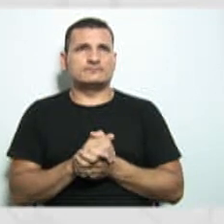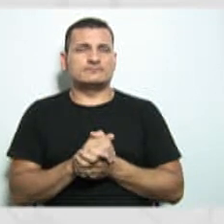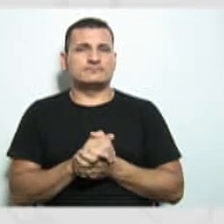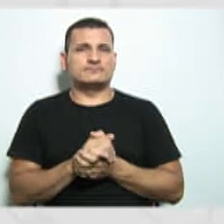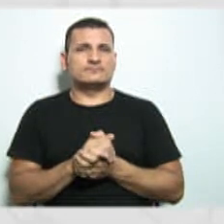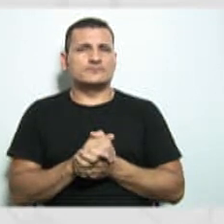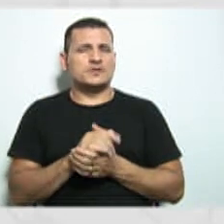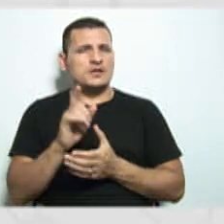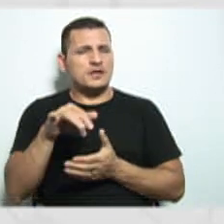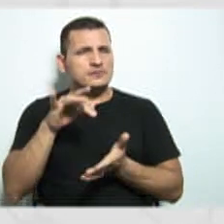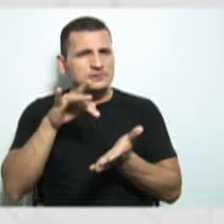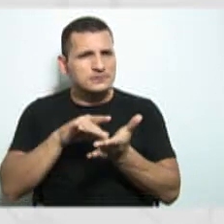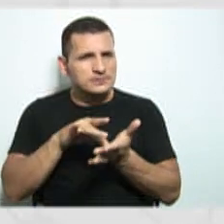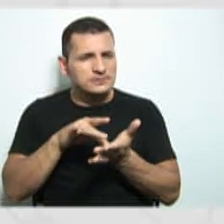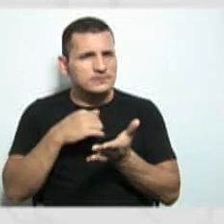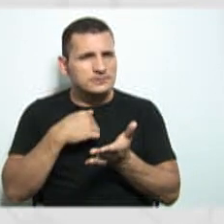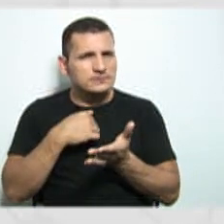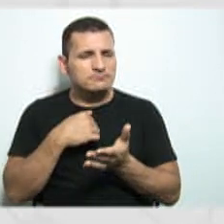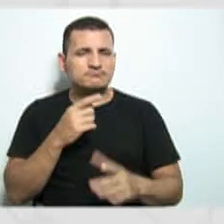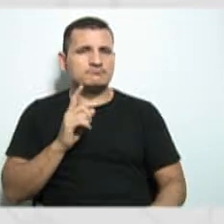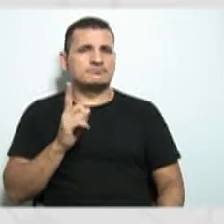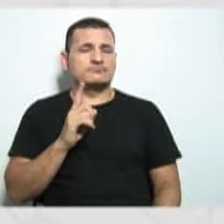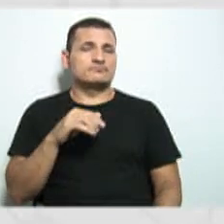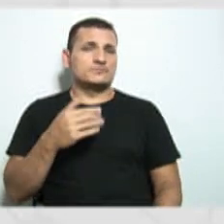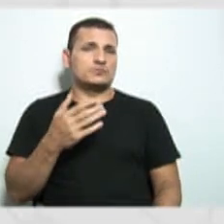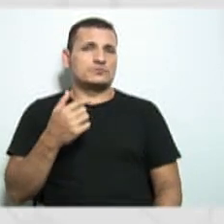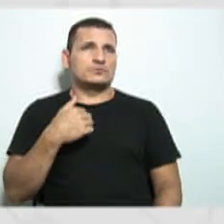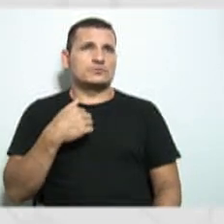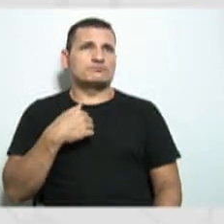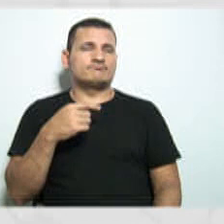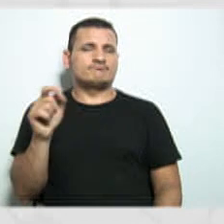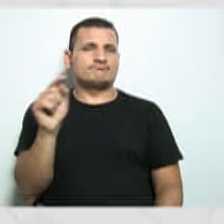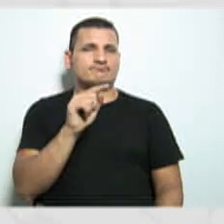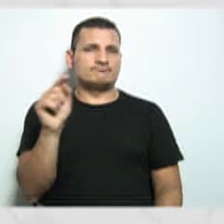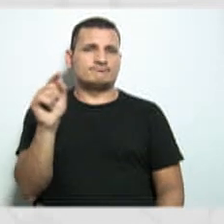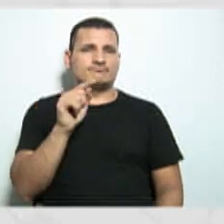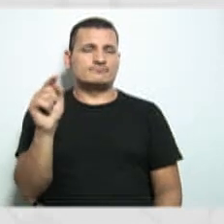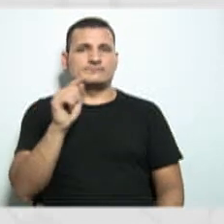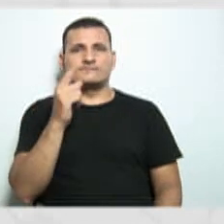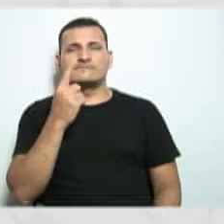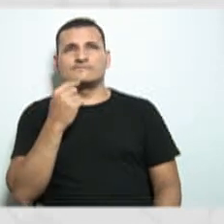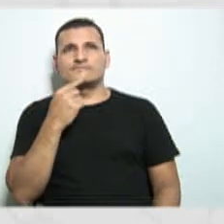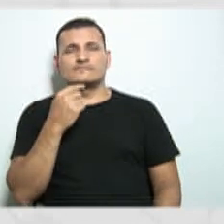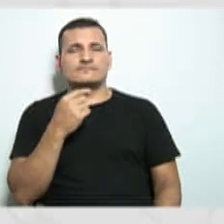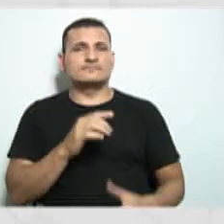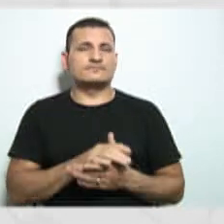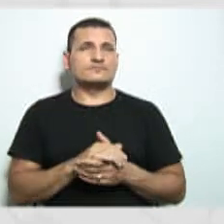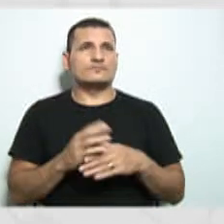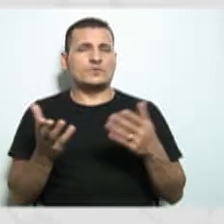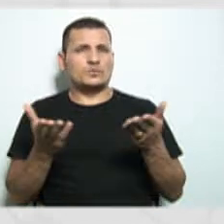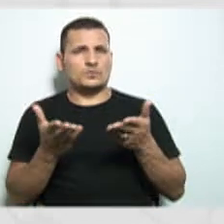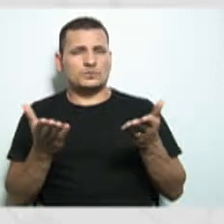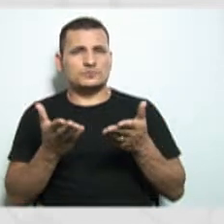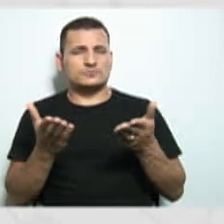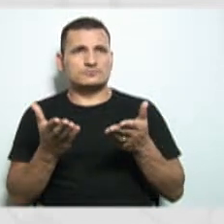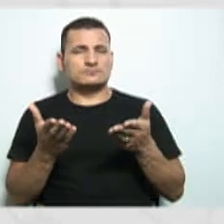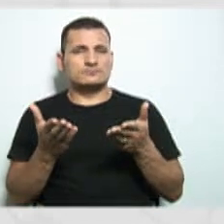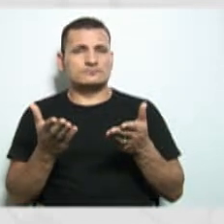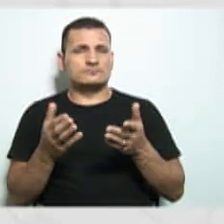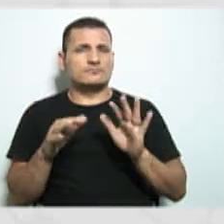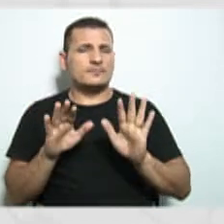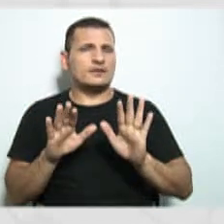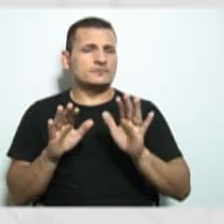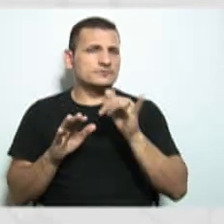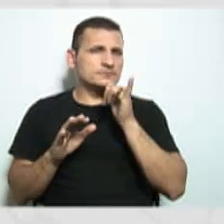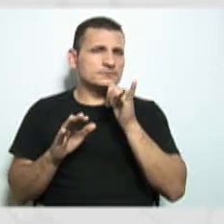É realista? Para mim, não. Então, vou riscar até de vermelho aqui, ó. Para mim não é realista. Hoje. Mas se eu falar que eu quero